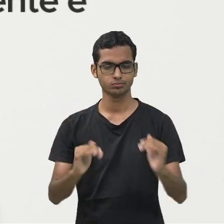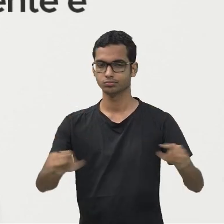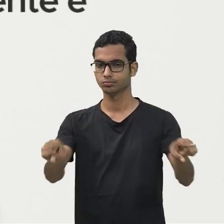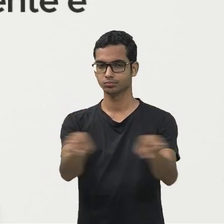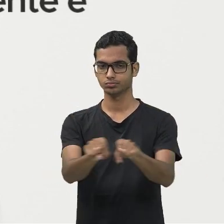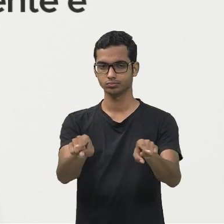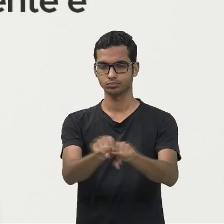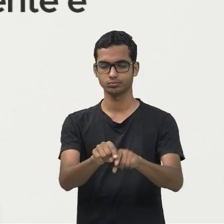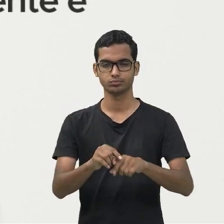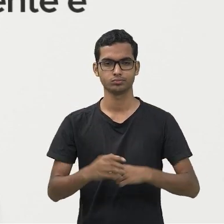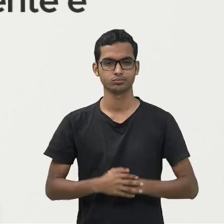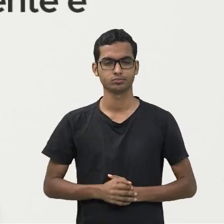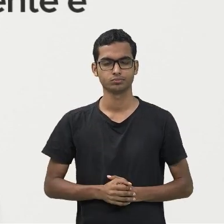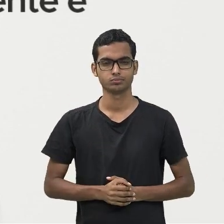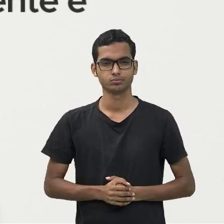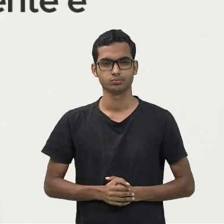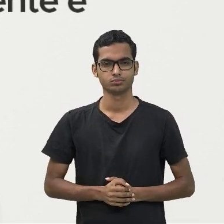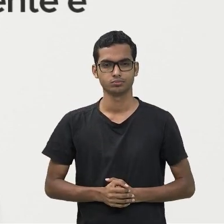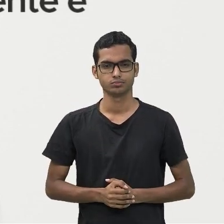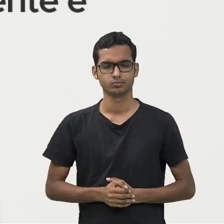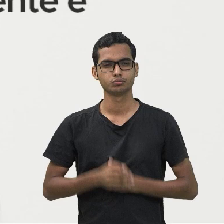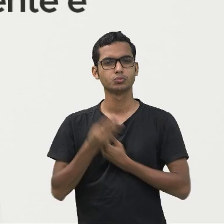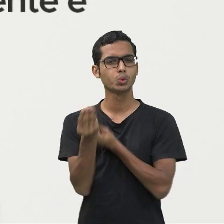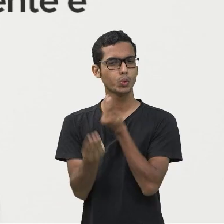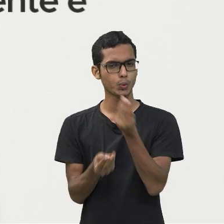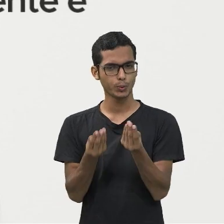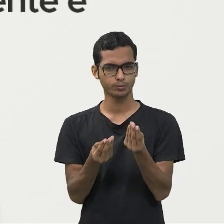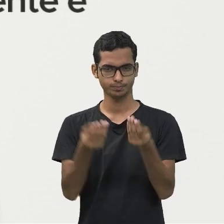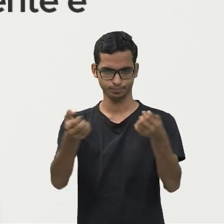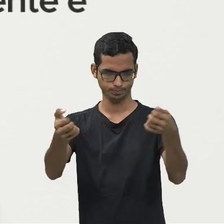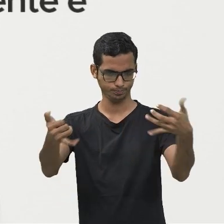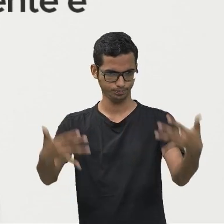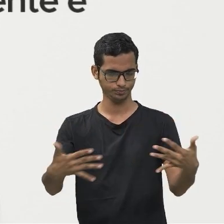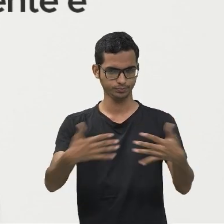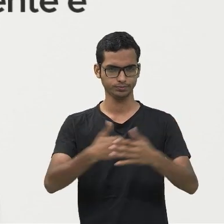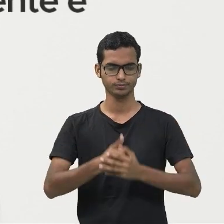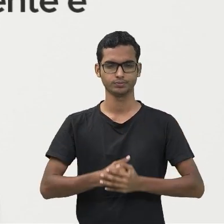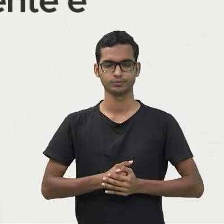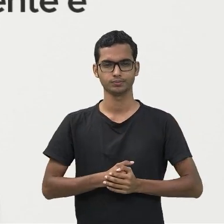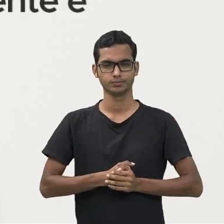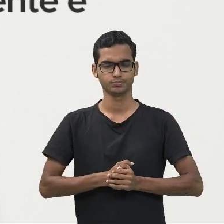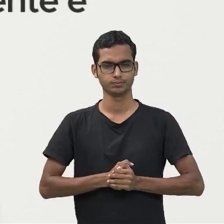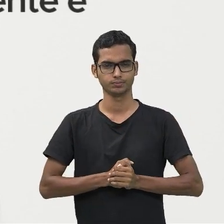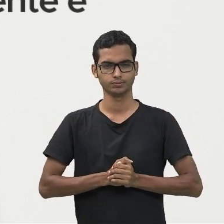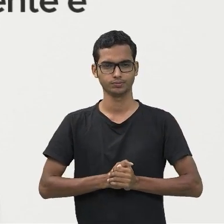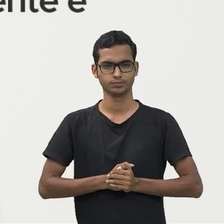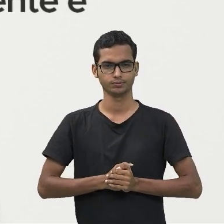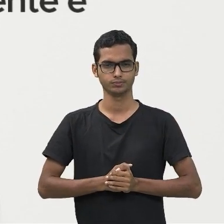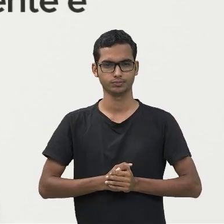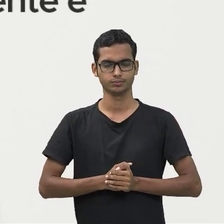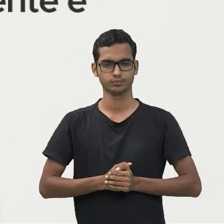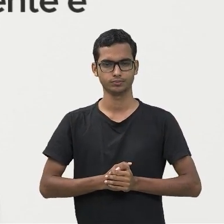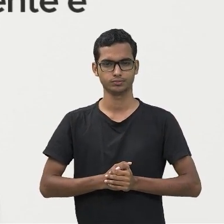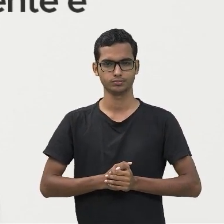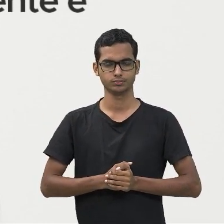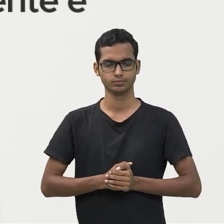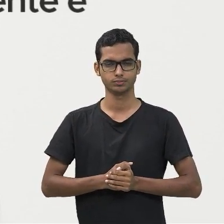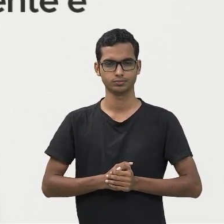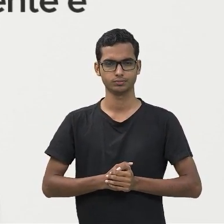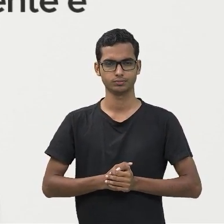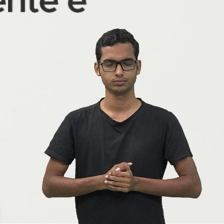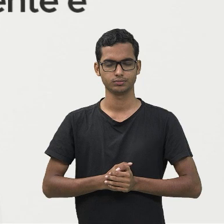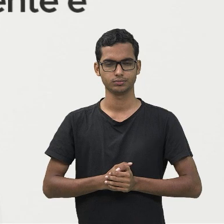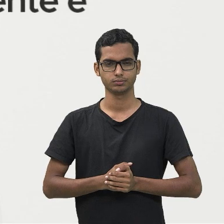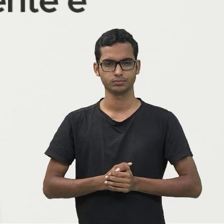bom? Como assim, professor? Vamos lá, vamos aprender aqui na prática, que vocês vão entender bem